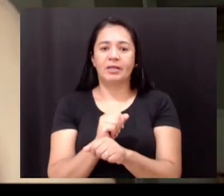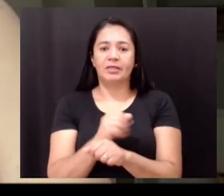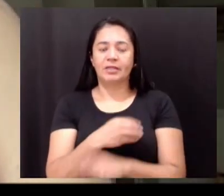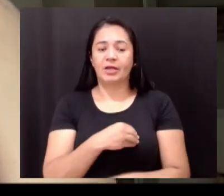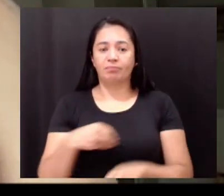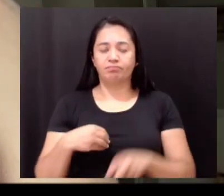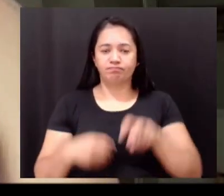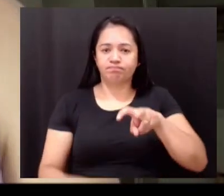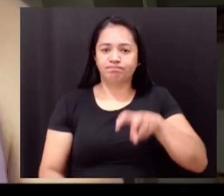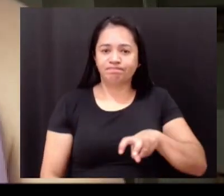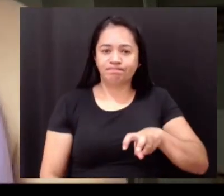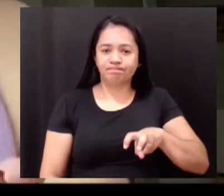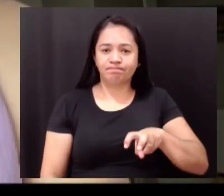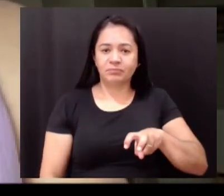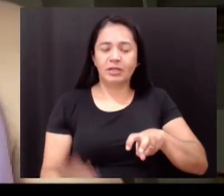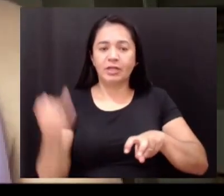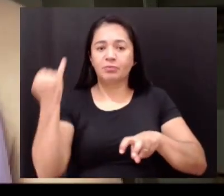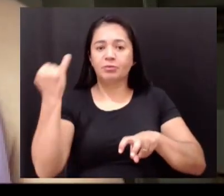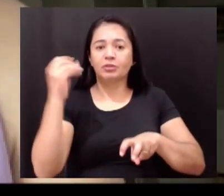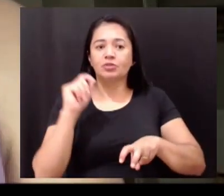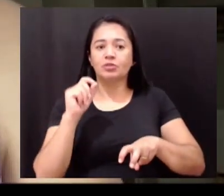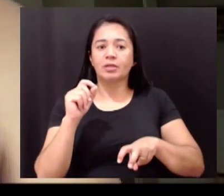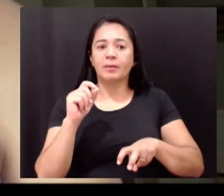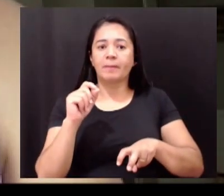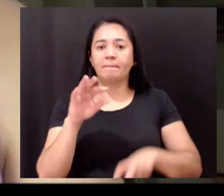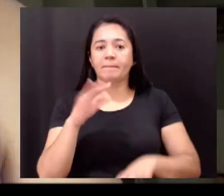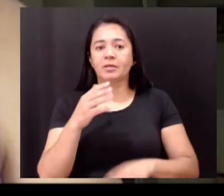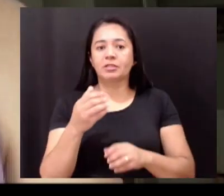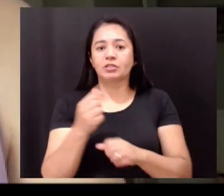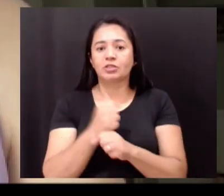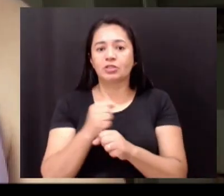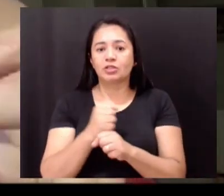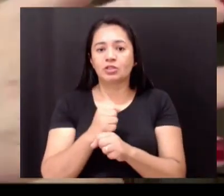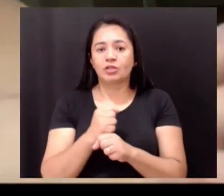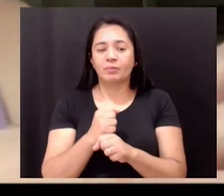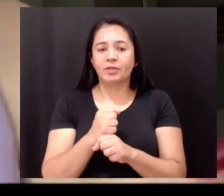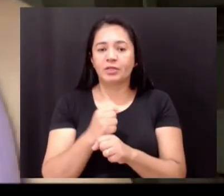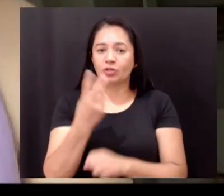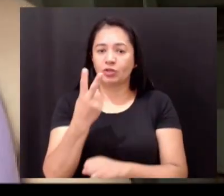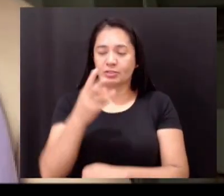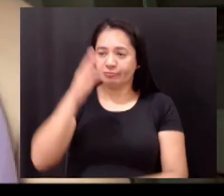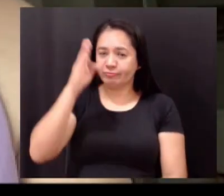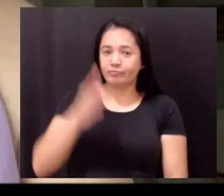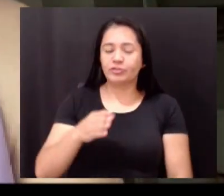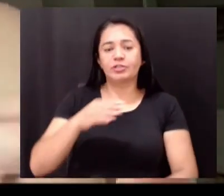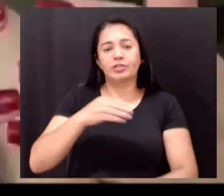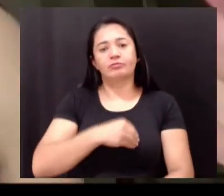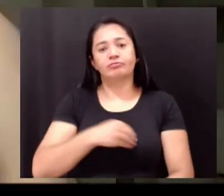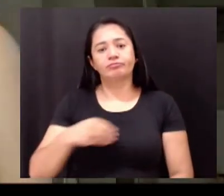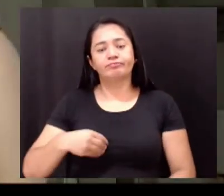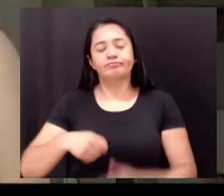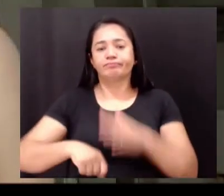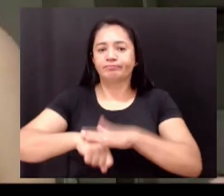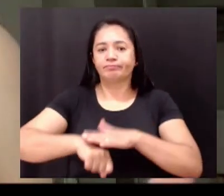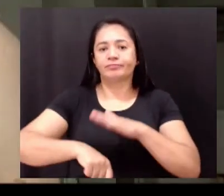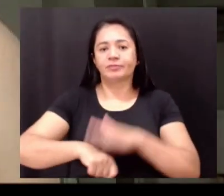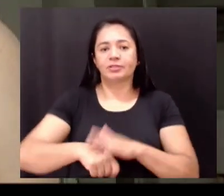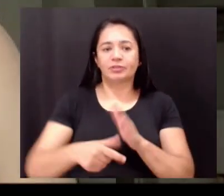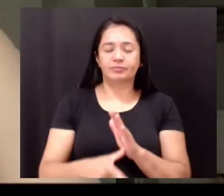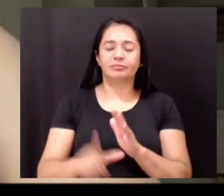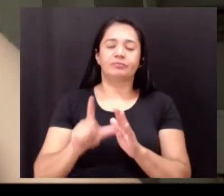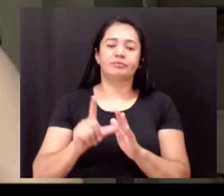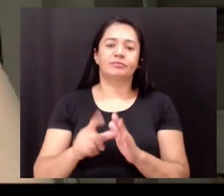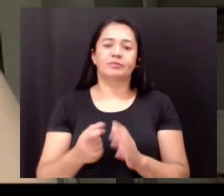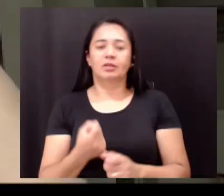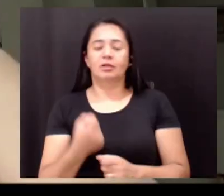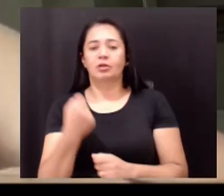que elas tenham tido pelo menos 2 anos seguidos de exames normais, pelo menos 2 anos. Algumas recomendações da